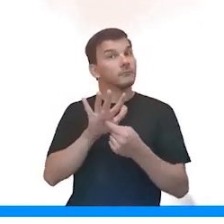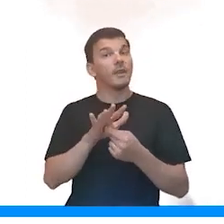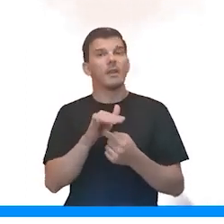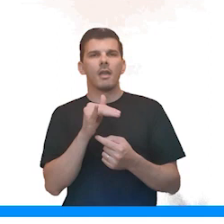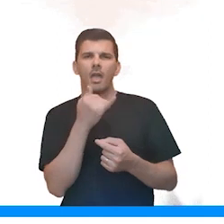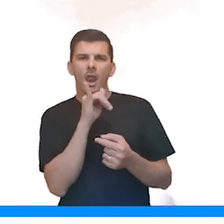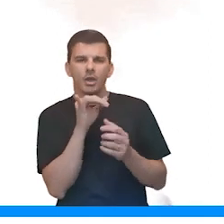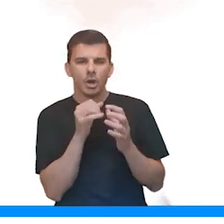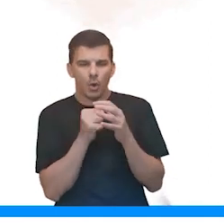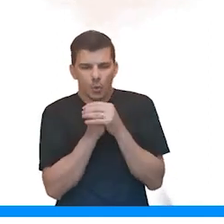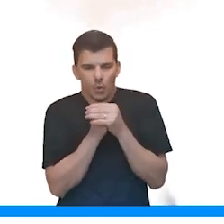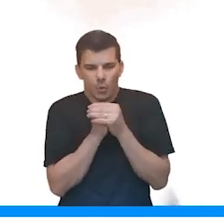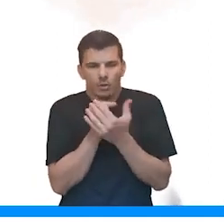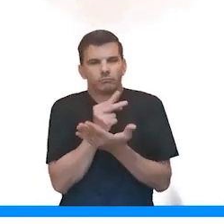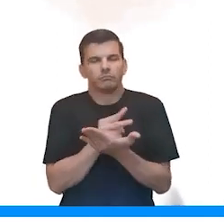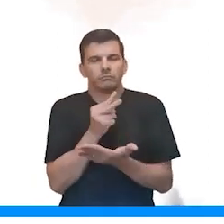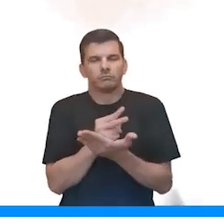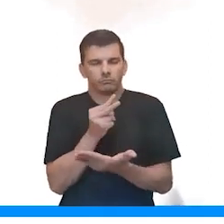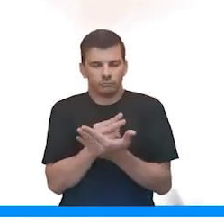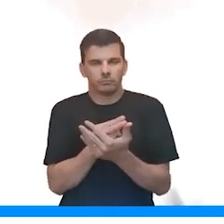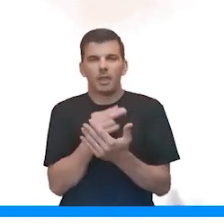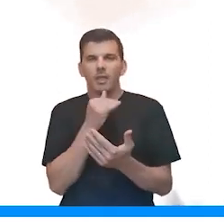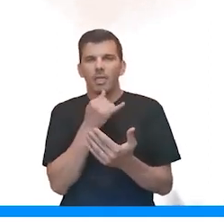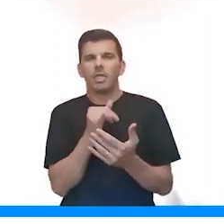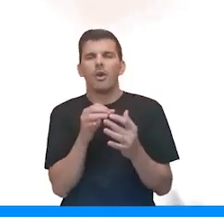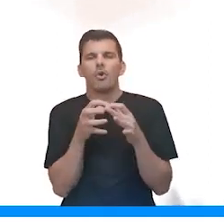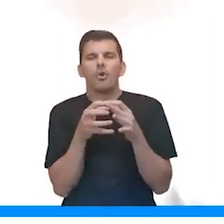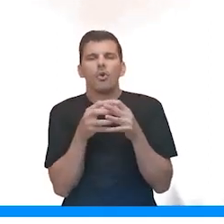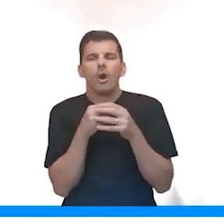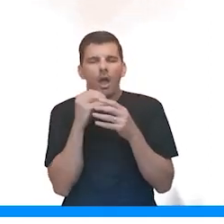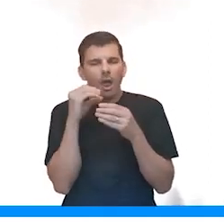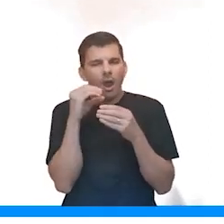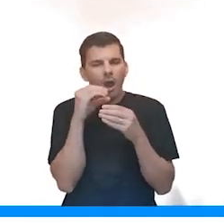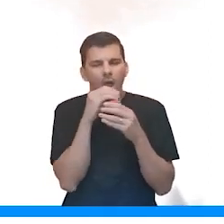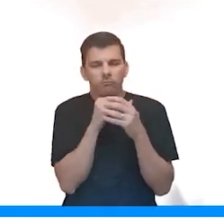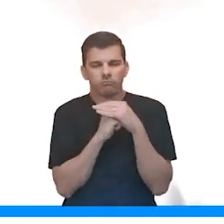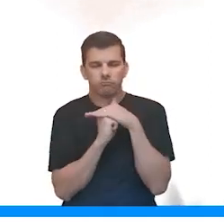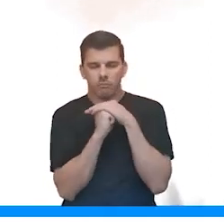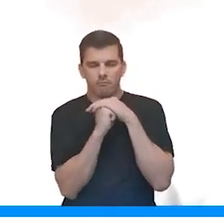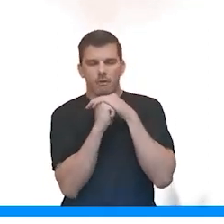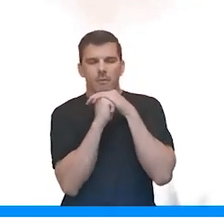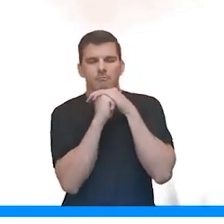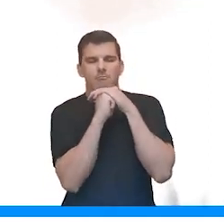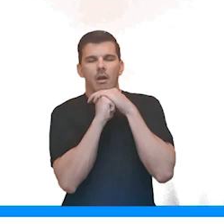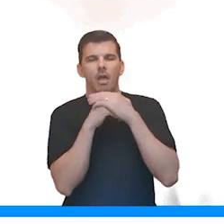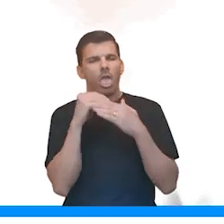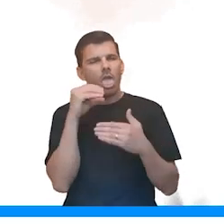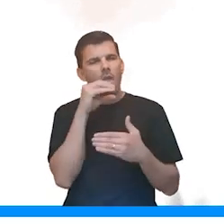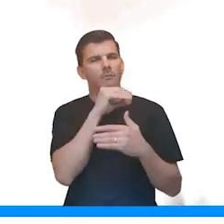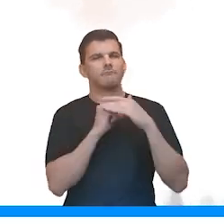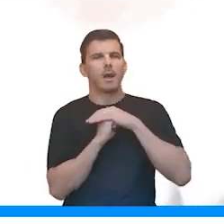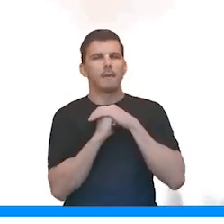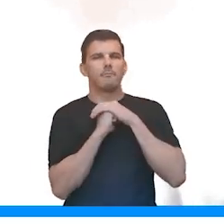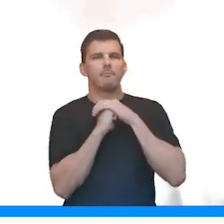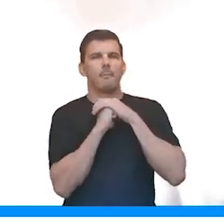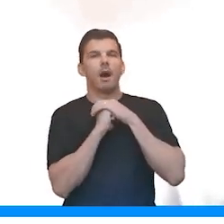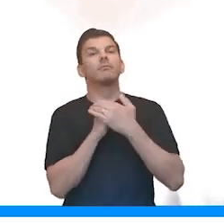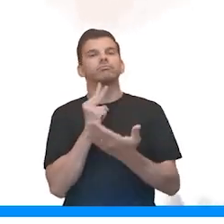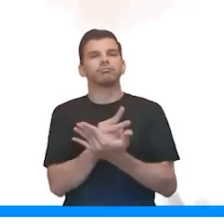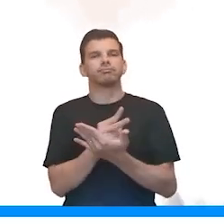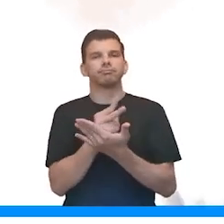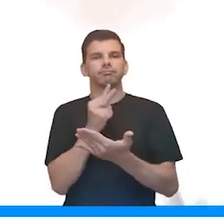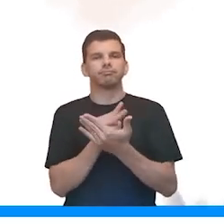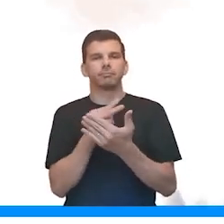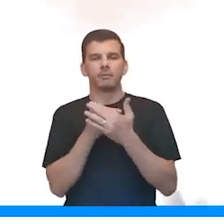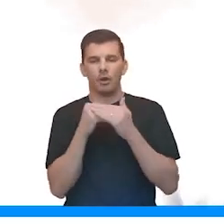do gás. Isso demonstra que a energia se conservou. Como assim, professor, se conservou? Ora, todo o calor transmitido